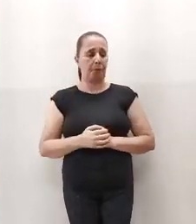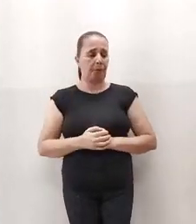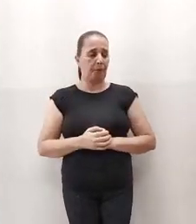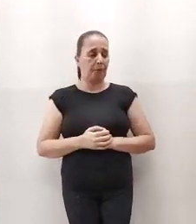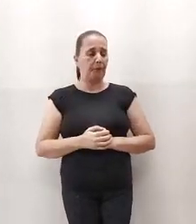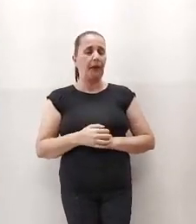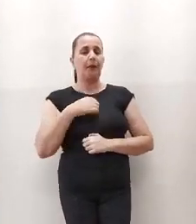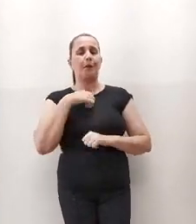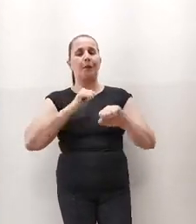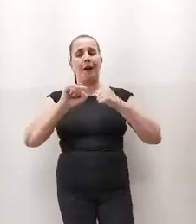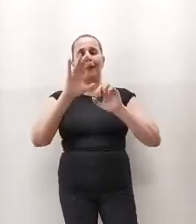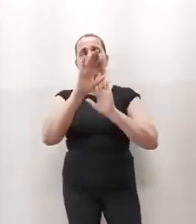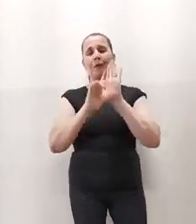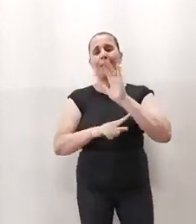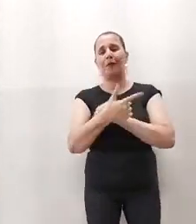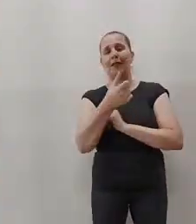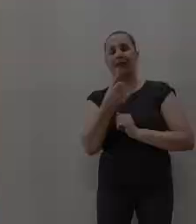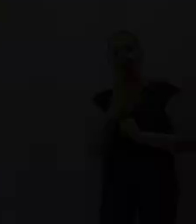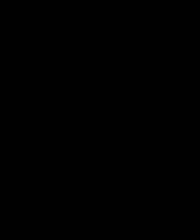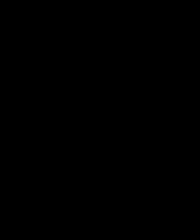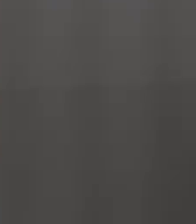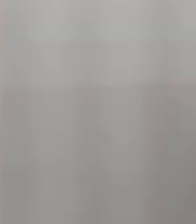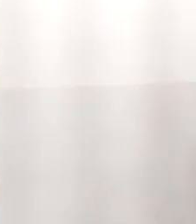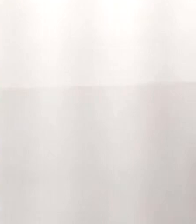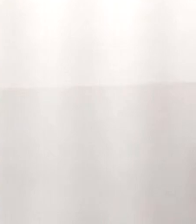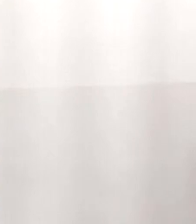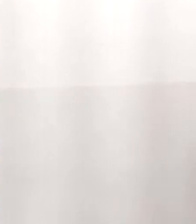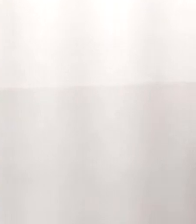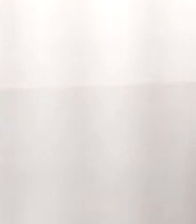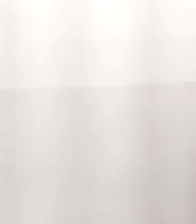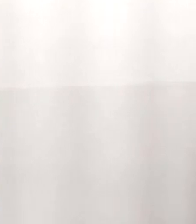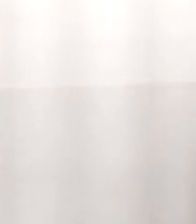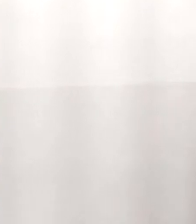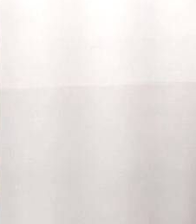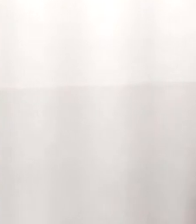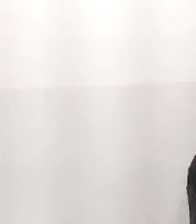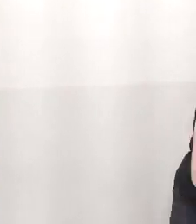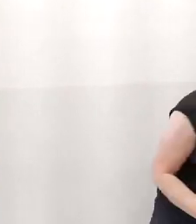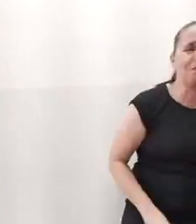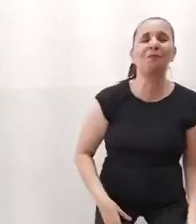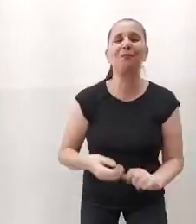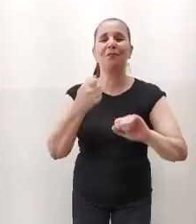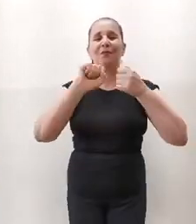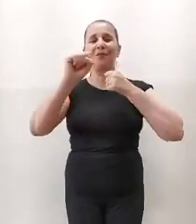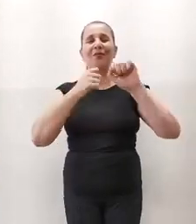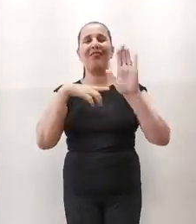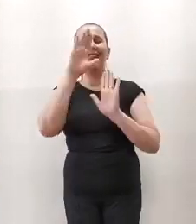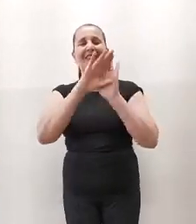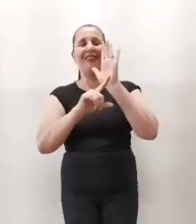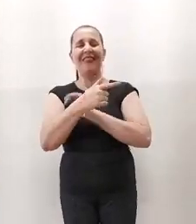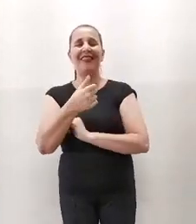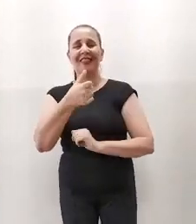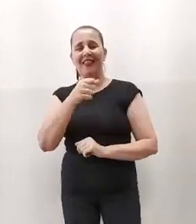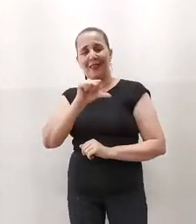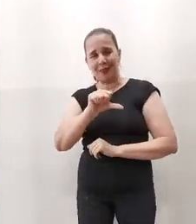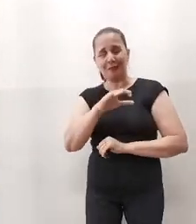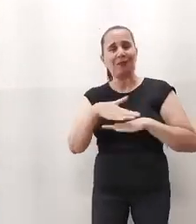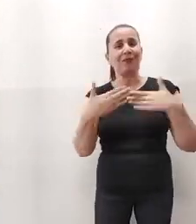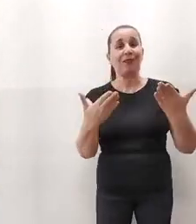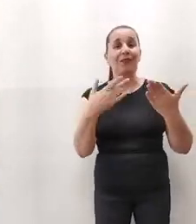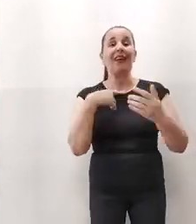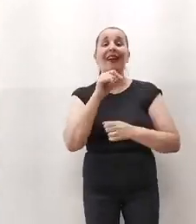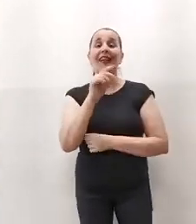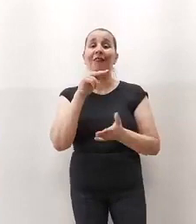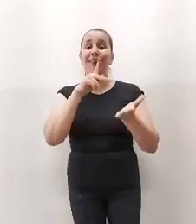Atos capítulo 26, versículo 9. Atos 26, versículo 9. Olha só o que Paulo está falando.